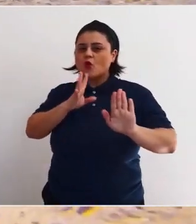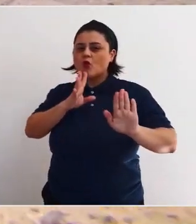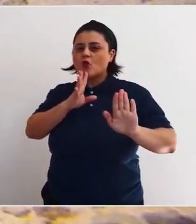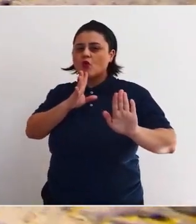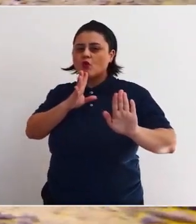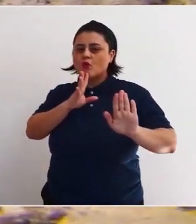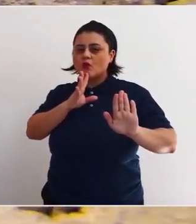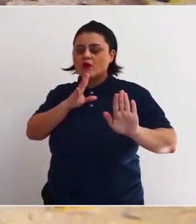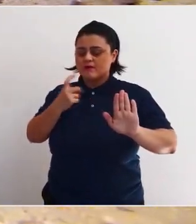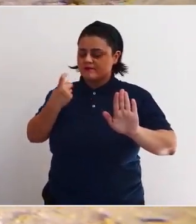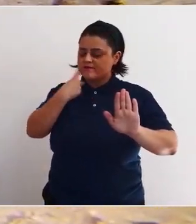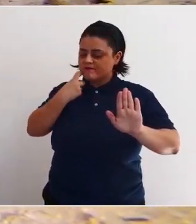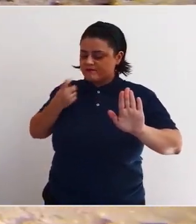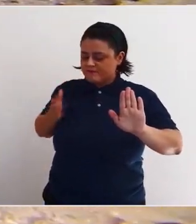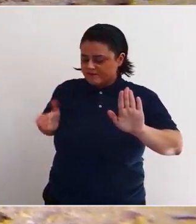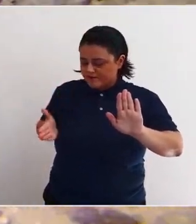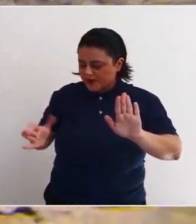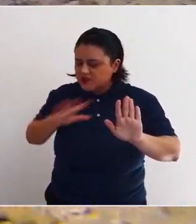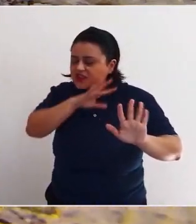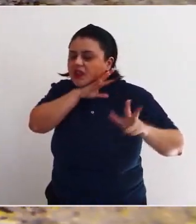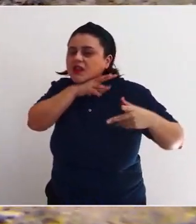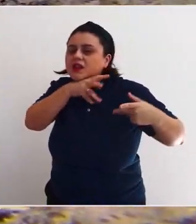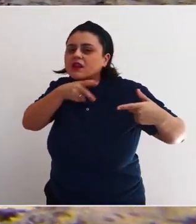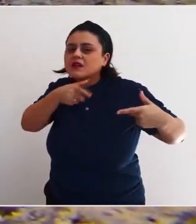o peixe-leão vermelho.